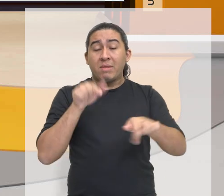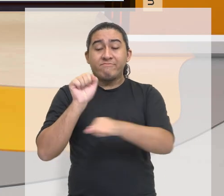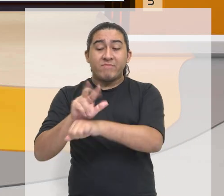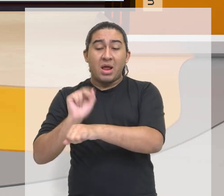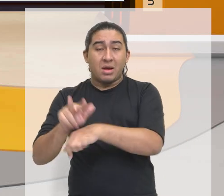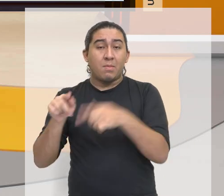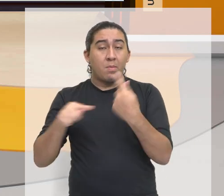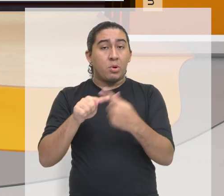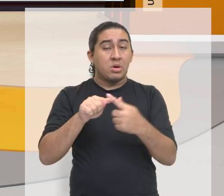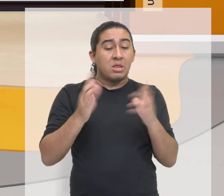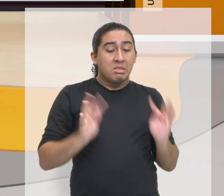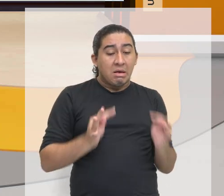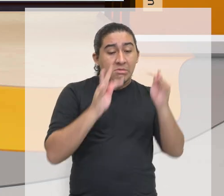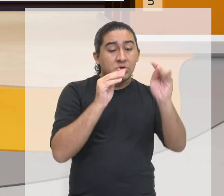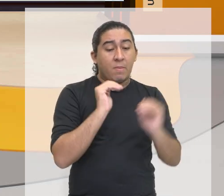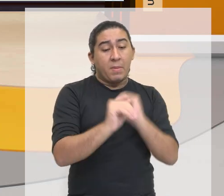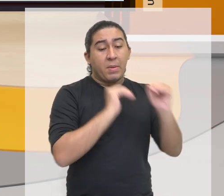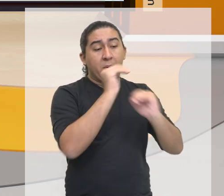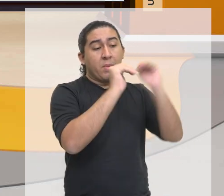ela vai avançando,